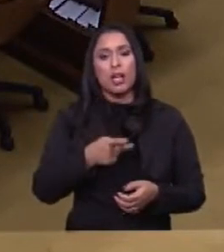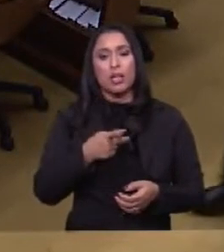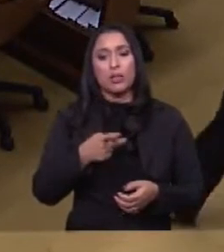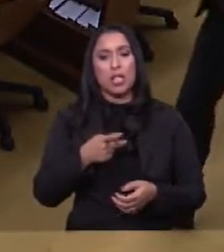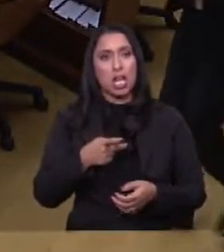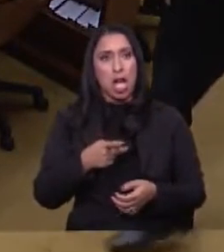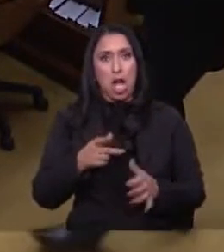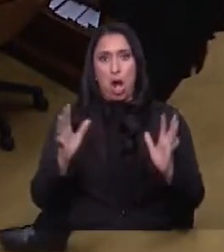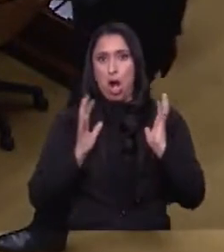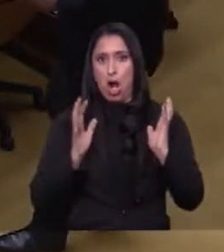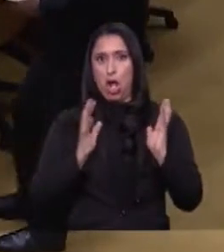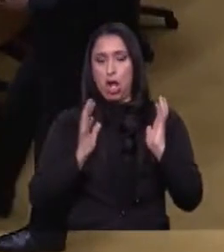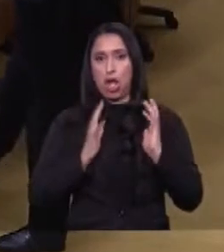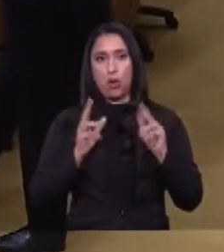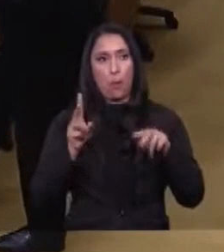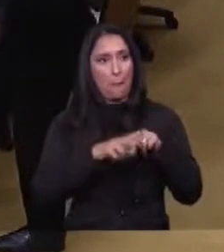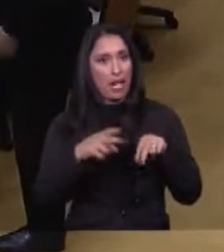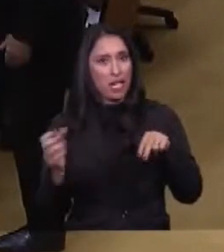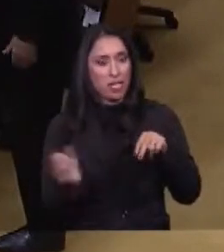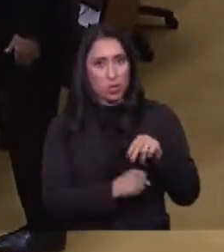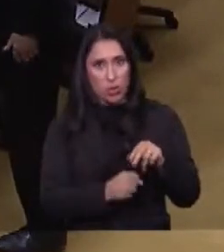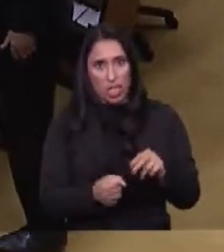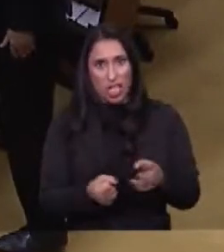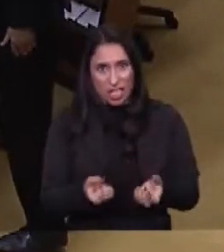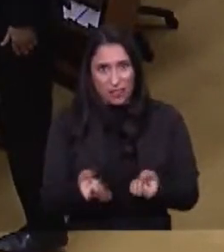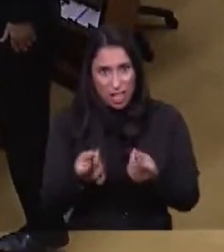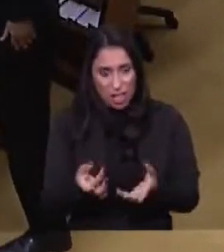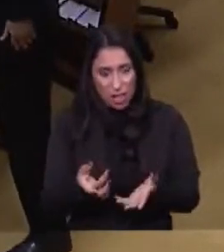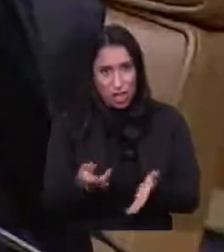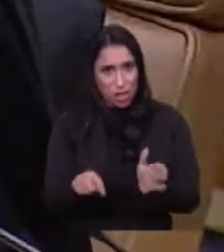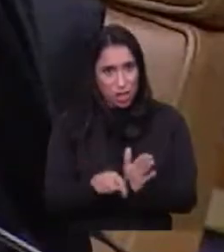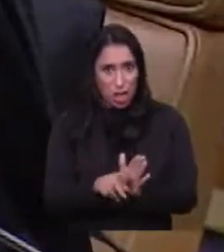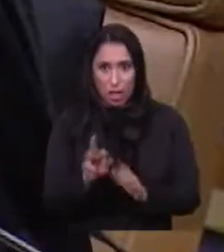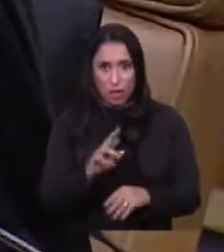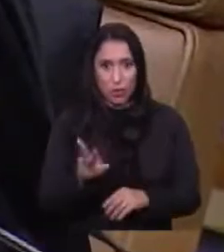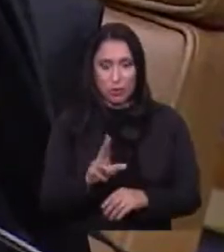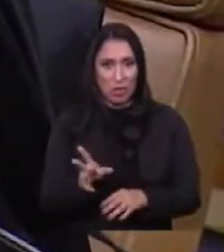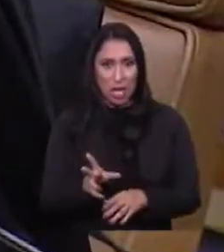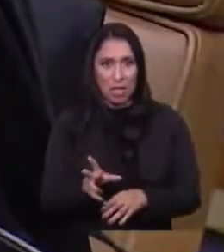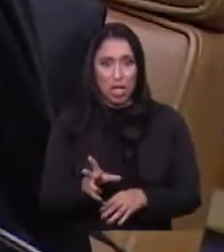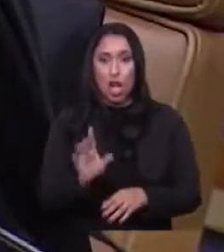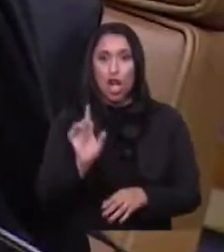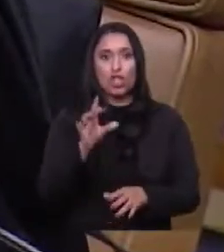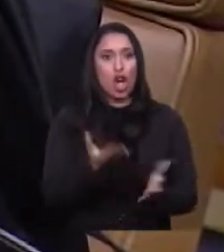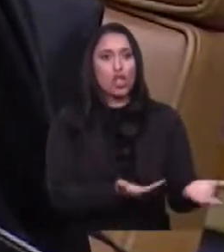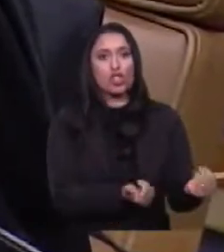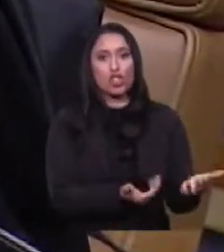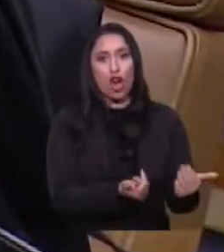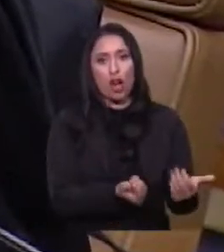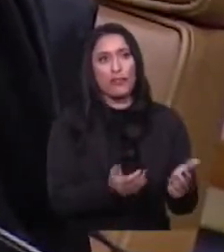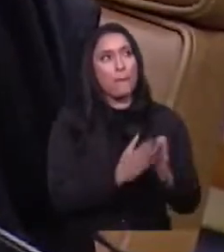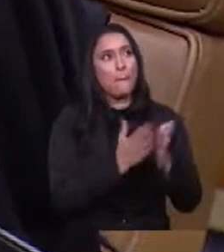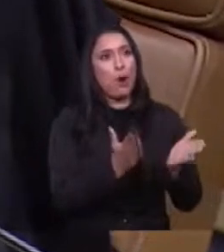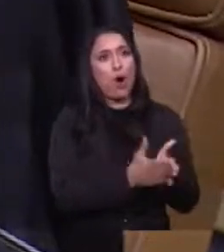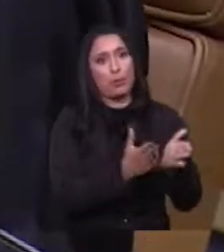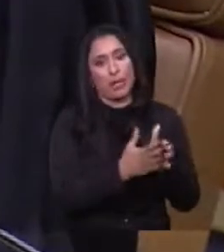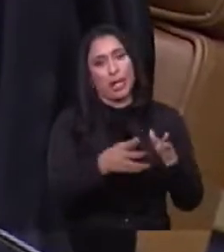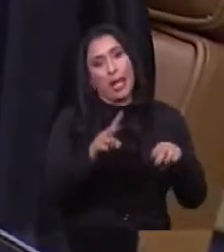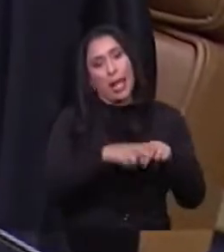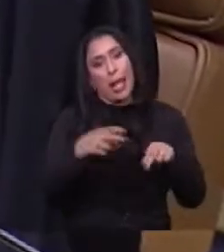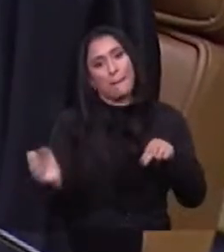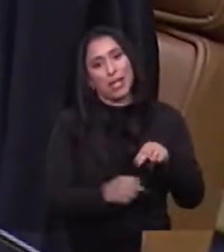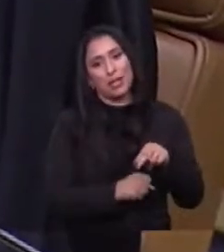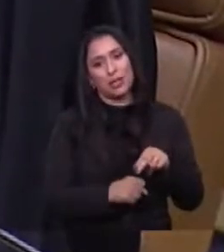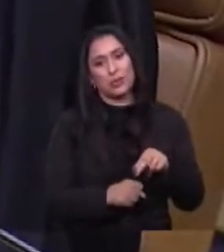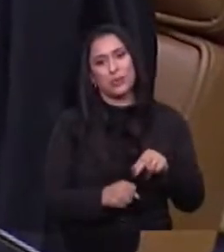menino pobre preso. Bom, na primeira turma nós tivemos uma experiência ruim, que pegávamos assim,